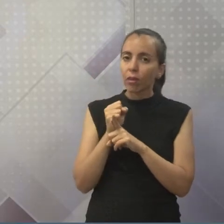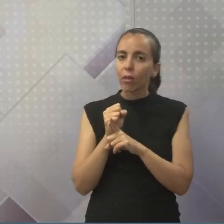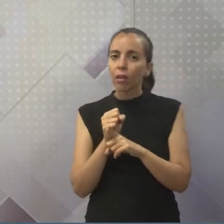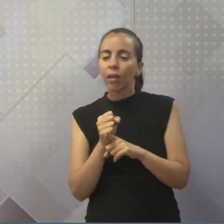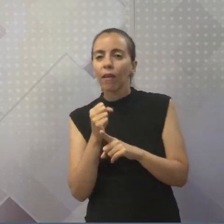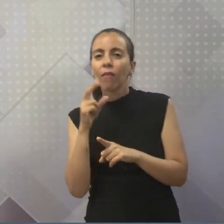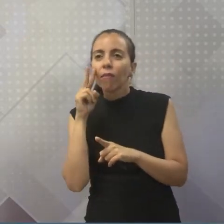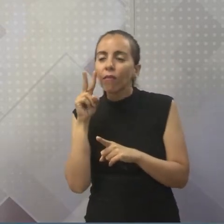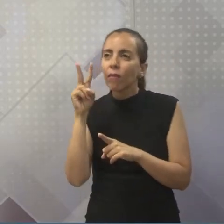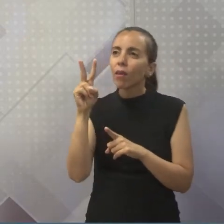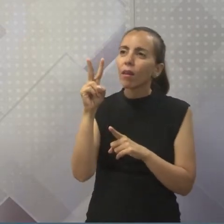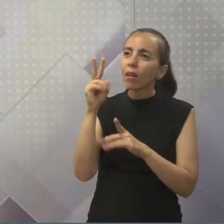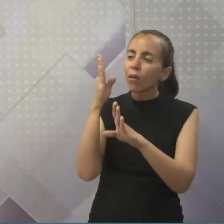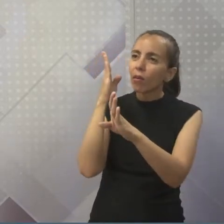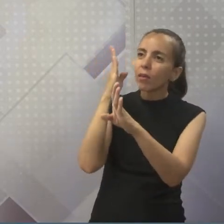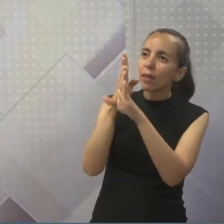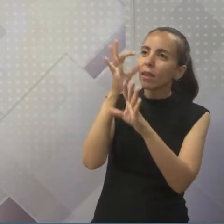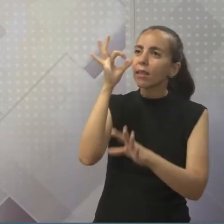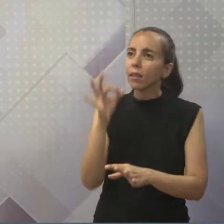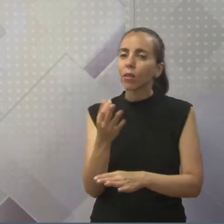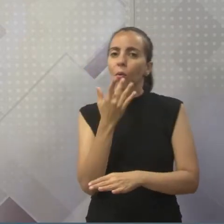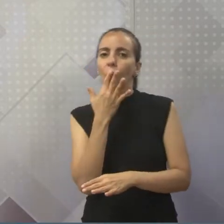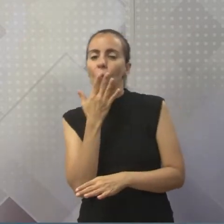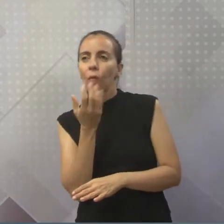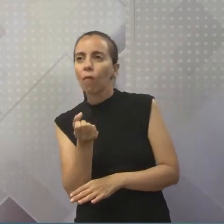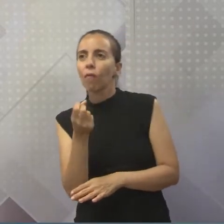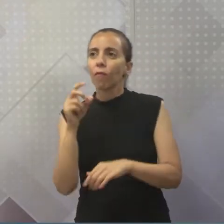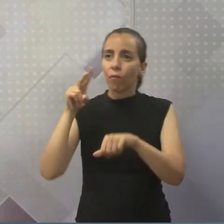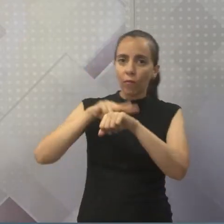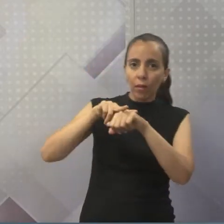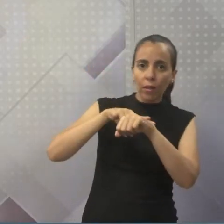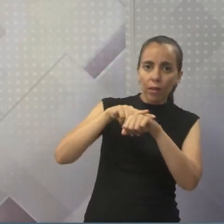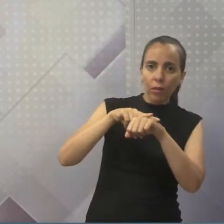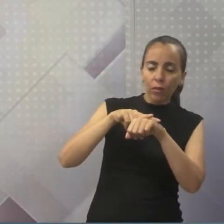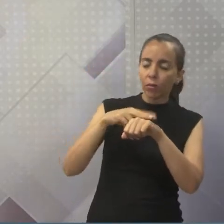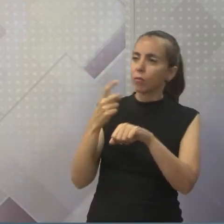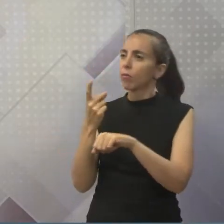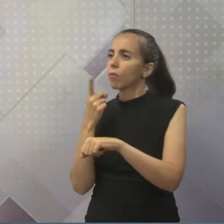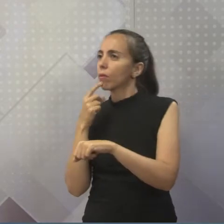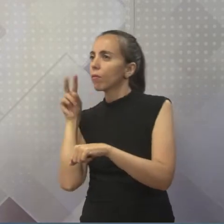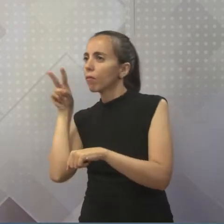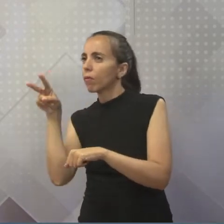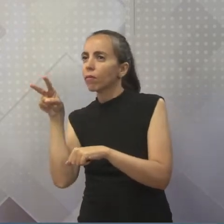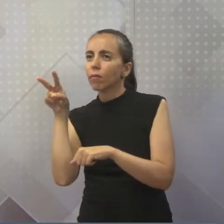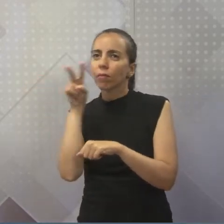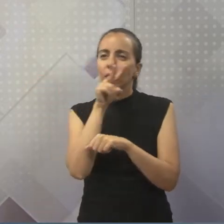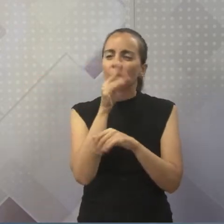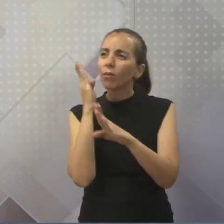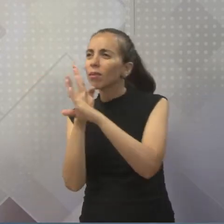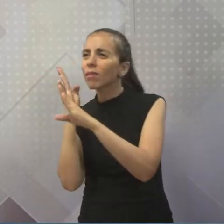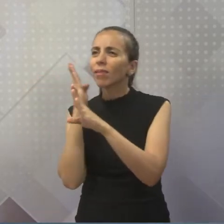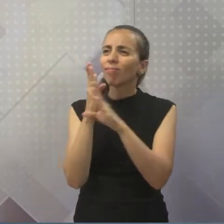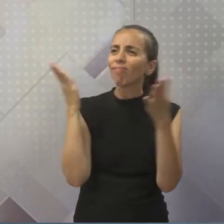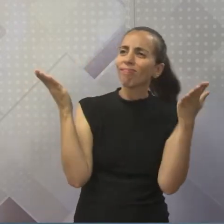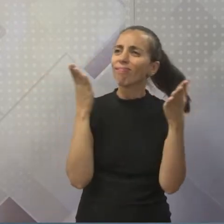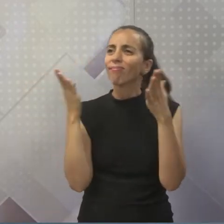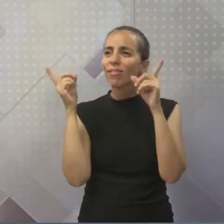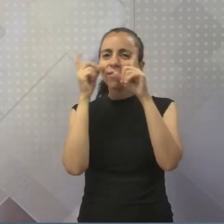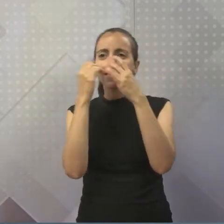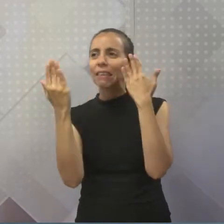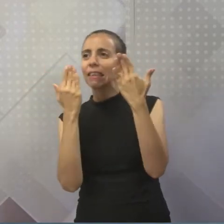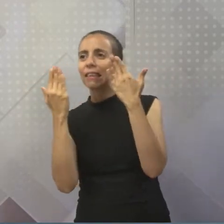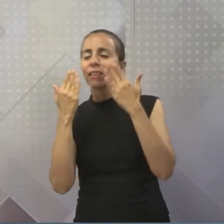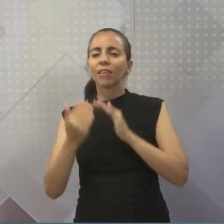as cores verde e vermelha, né? As formas mais comuns de daltonismo, né? Por exemplo, uma